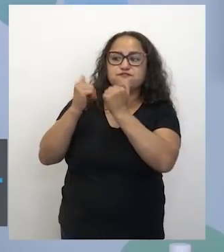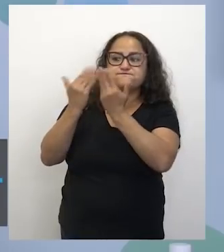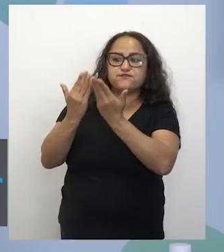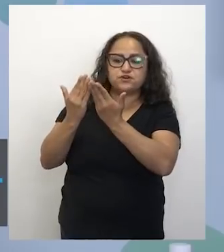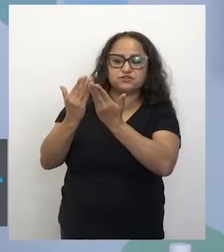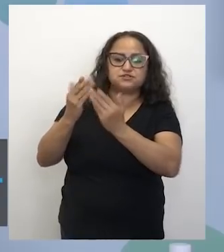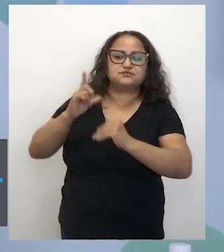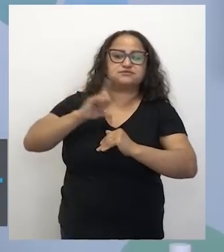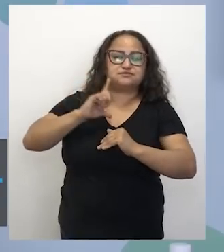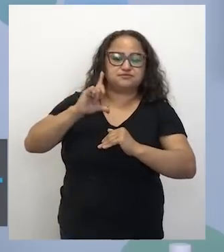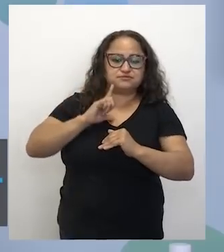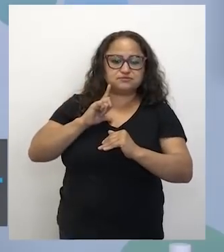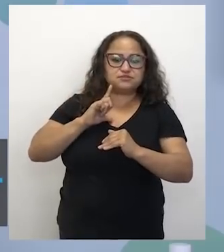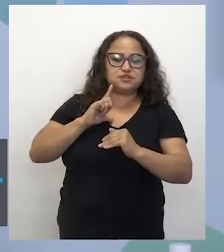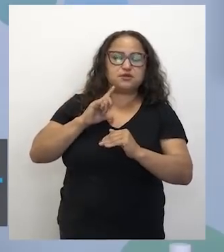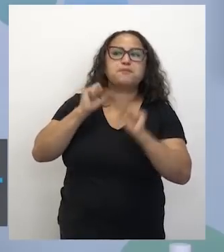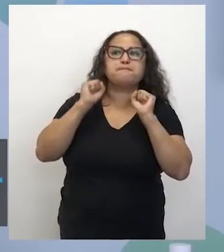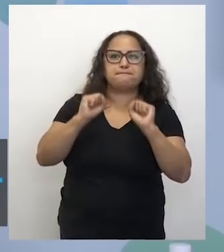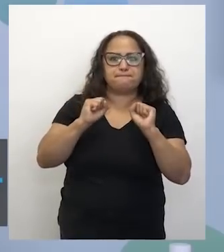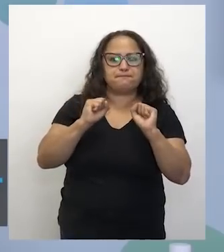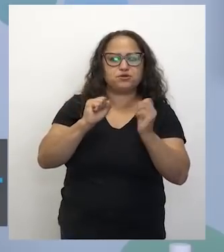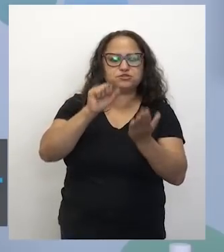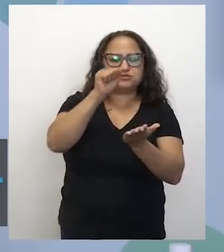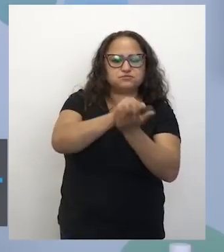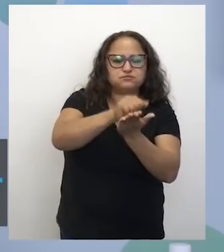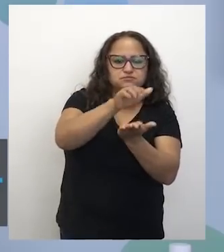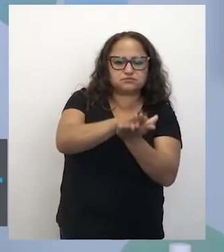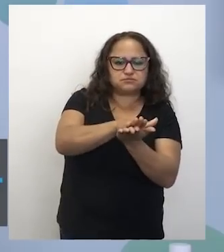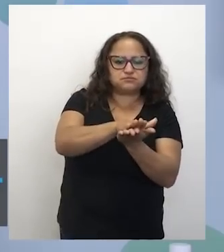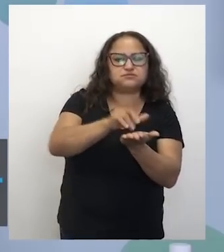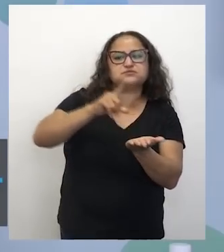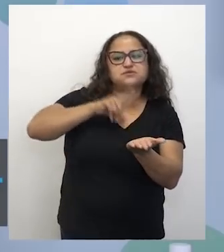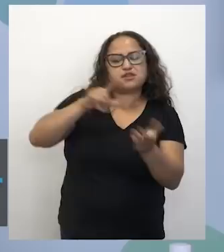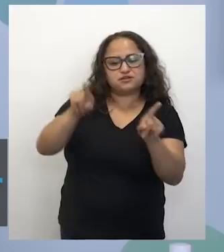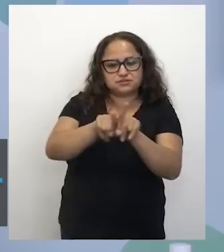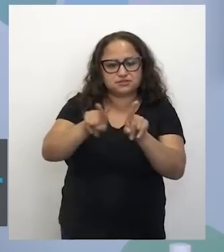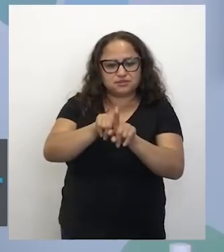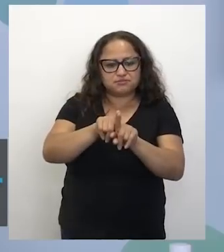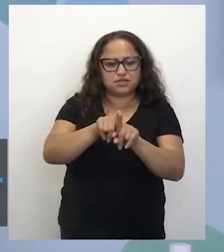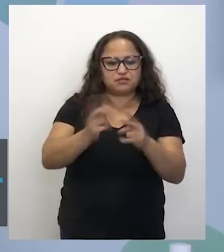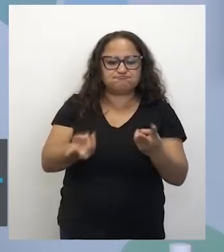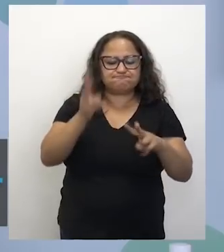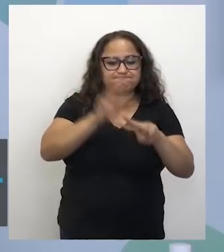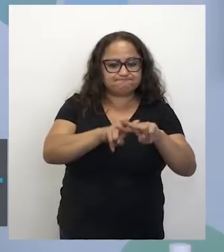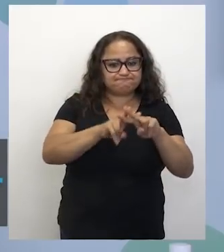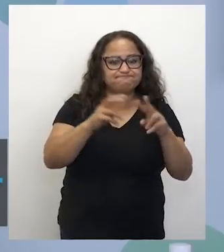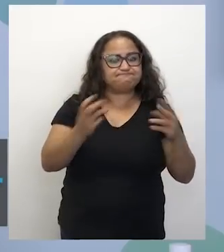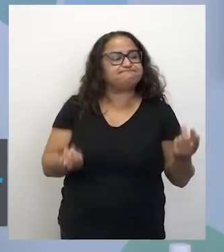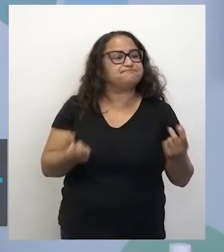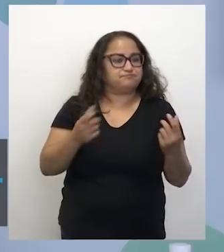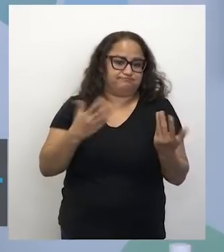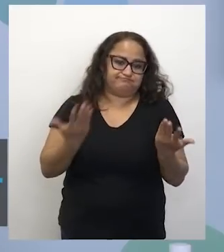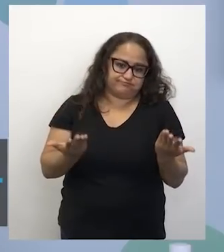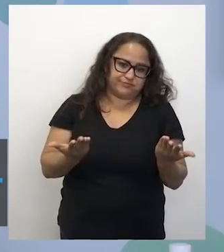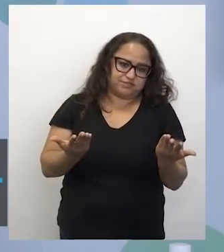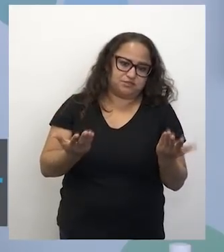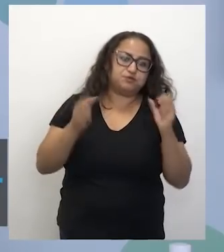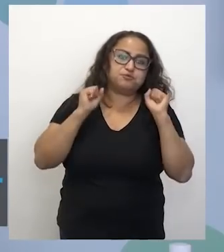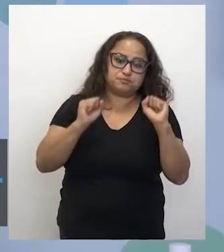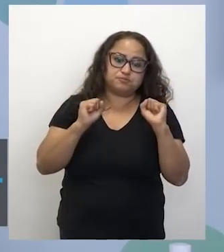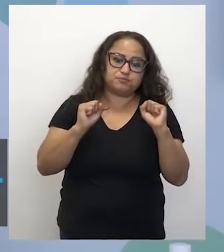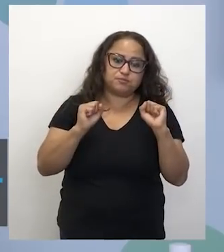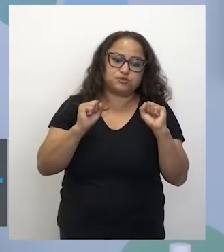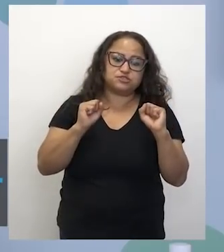uma sanção, que pode ser uma multa, que pode ser a restrição da nossa liberdade, né, que pode ser a suspensão de